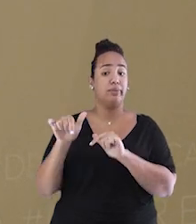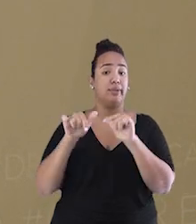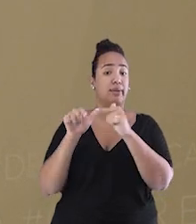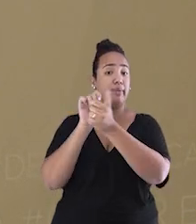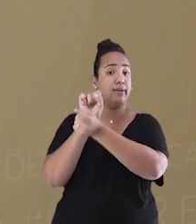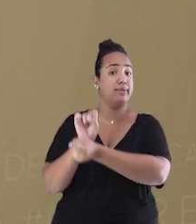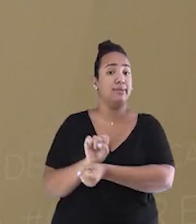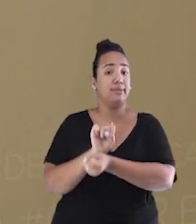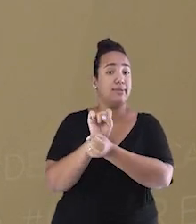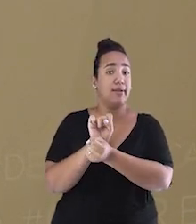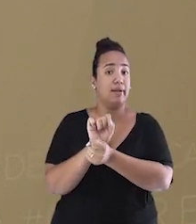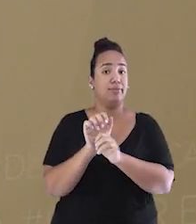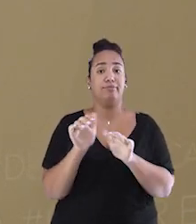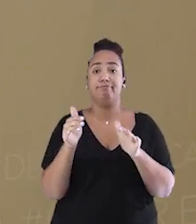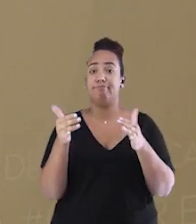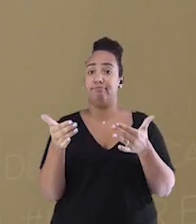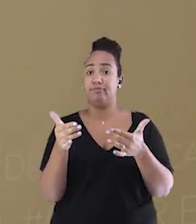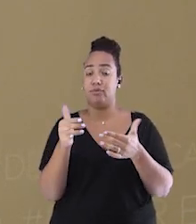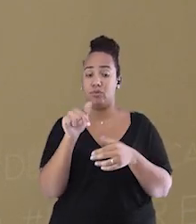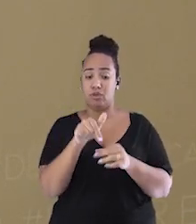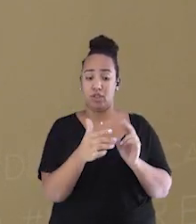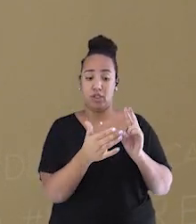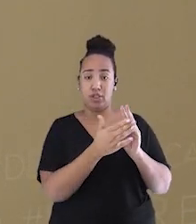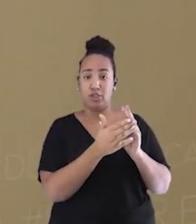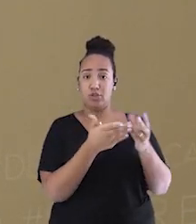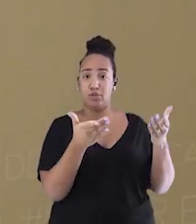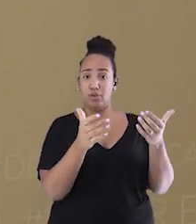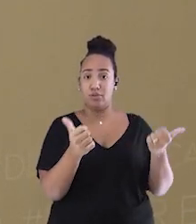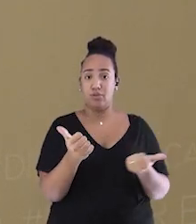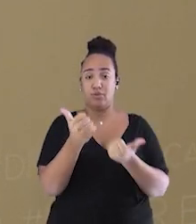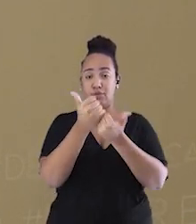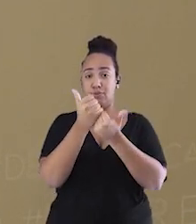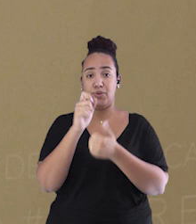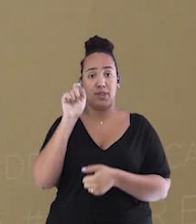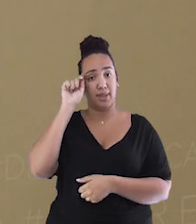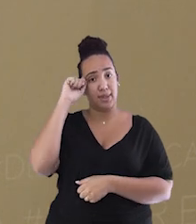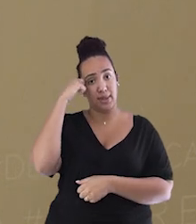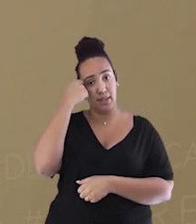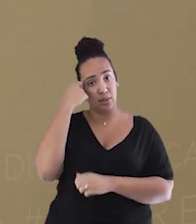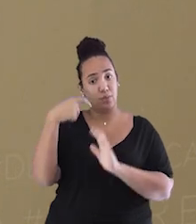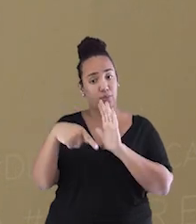escrava. Assim, eles foram substituídos pelos negros